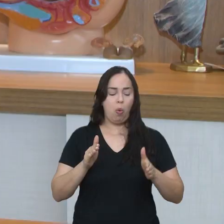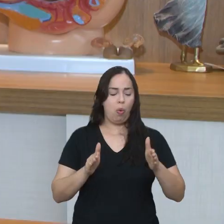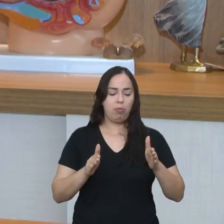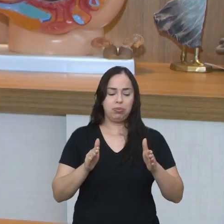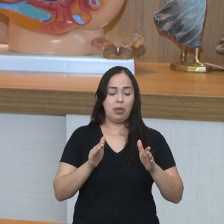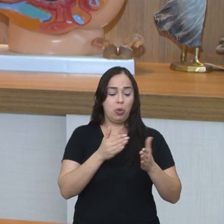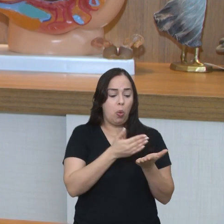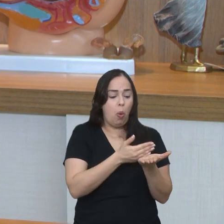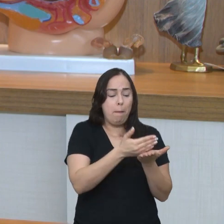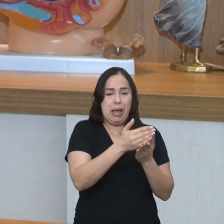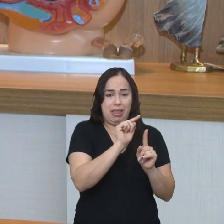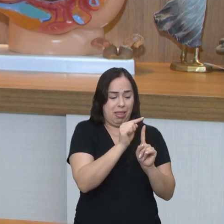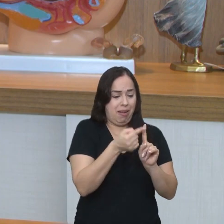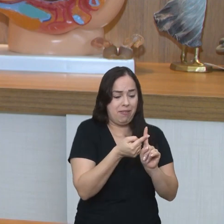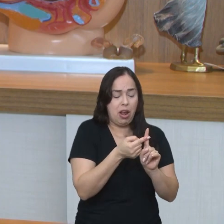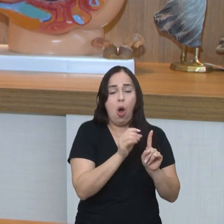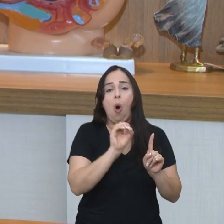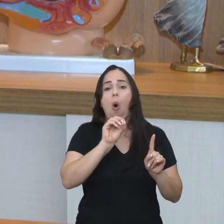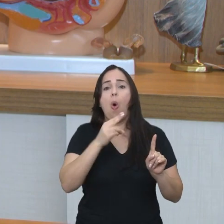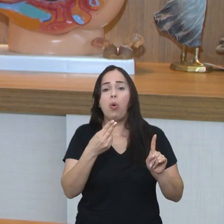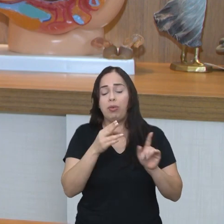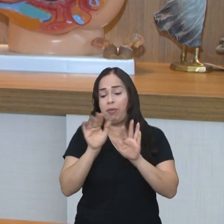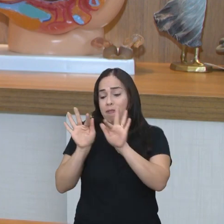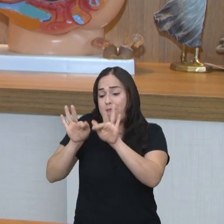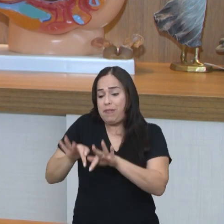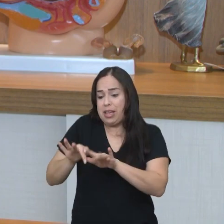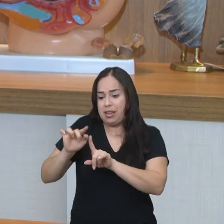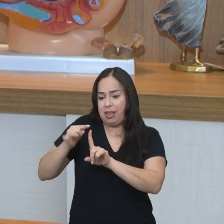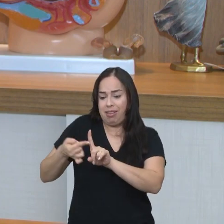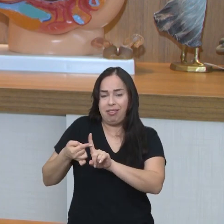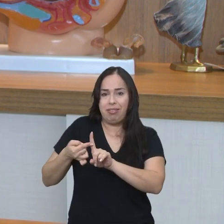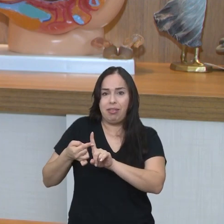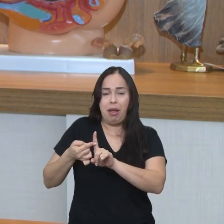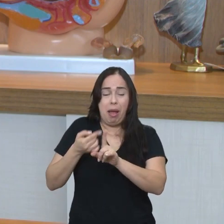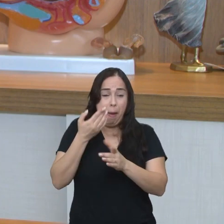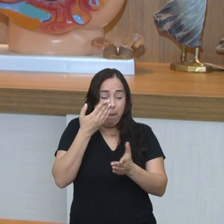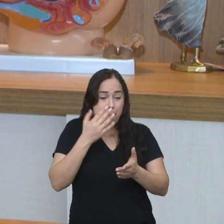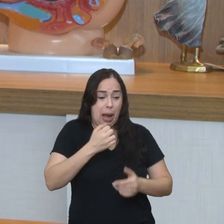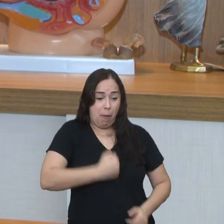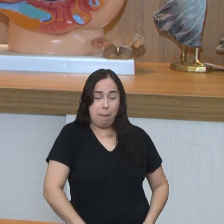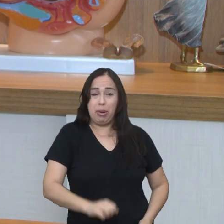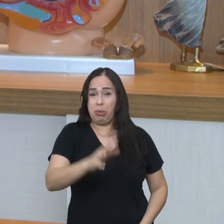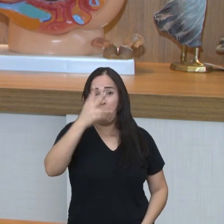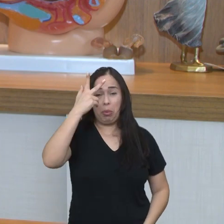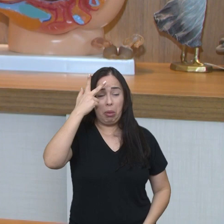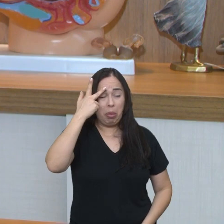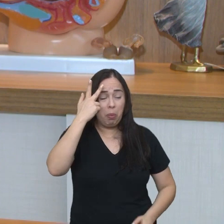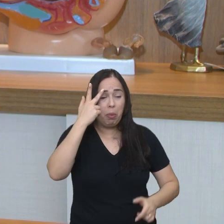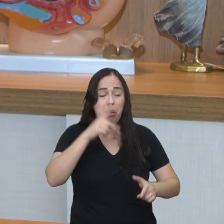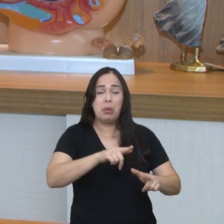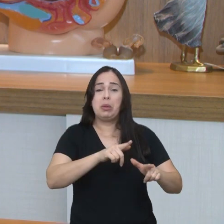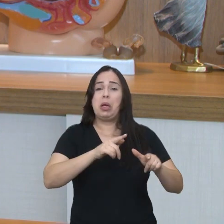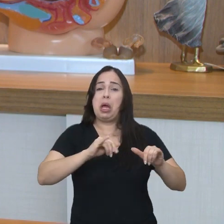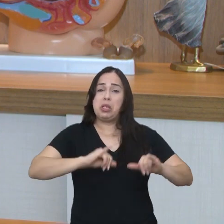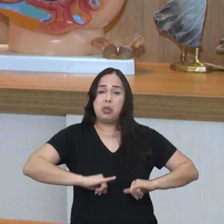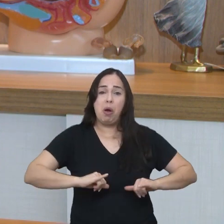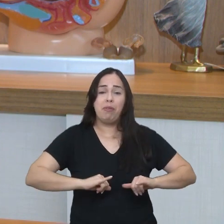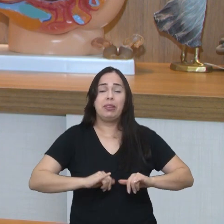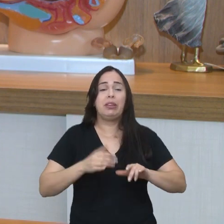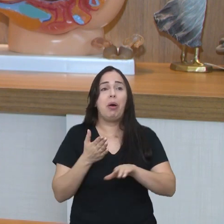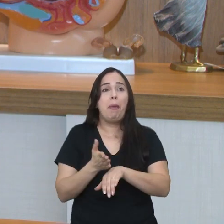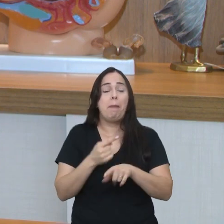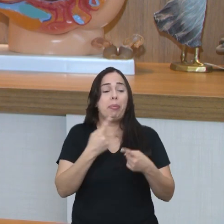essa perda em qualquer momento seja no início ou no final é muito tra para o casal que tá planejando aquela gravidez